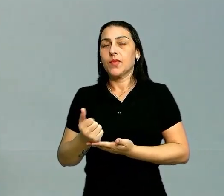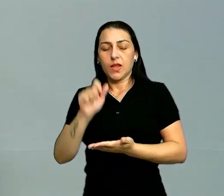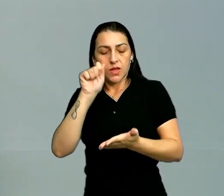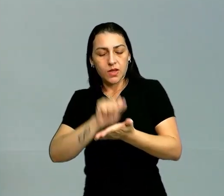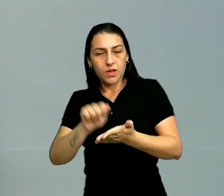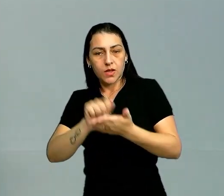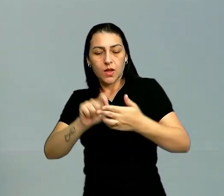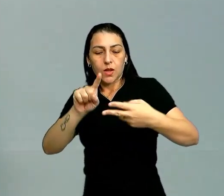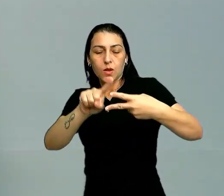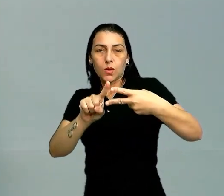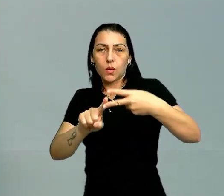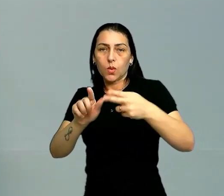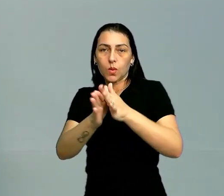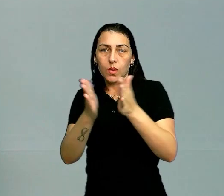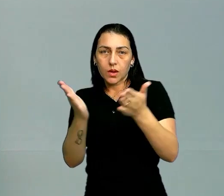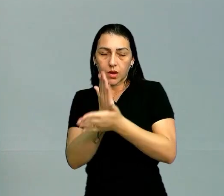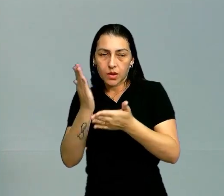verdade, 2 livros,